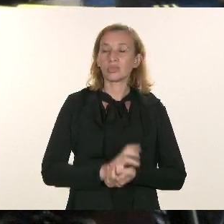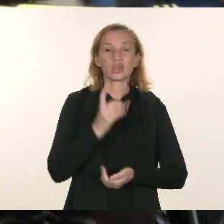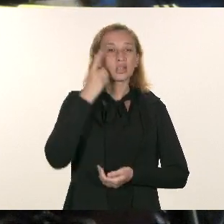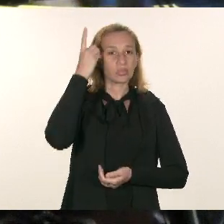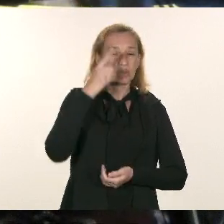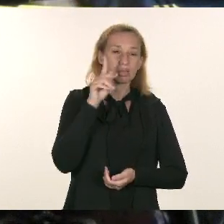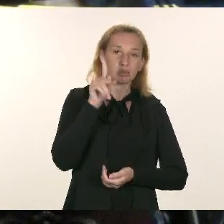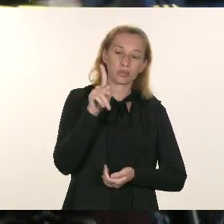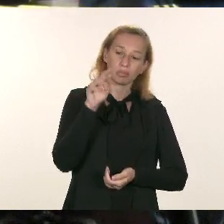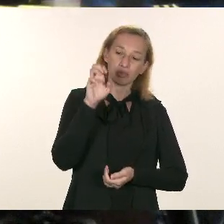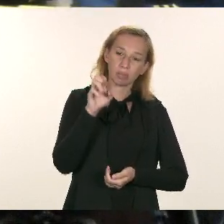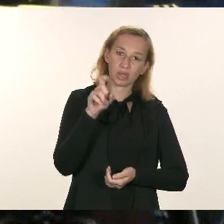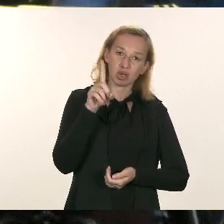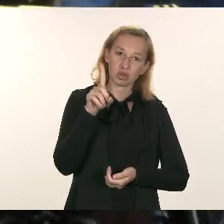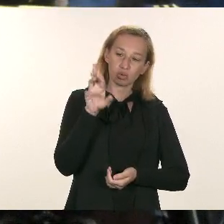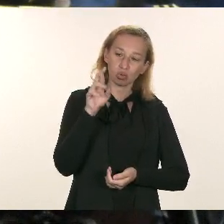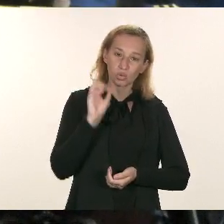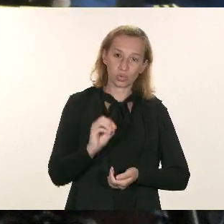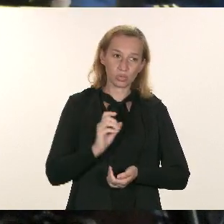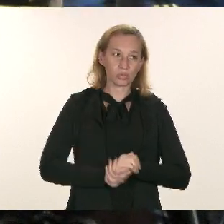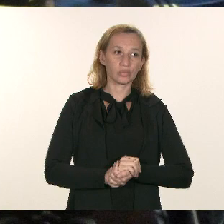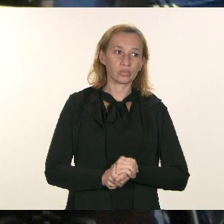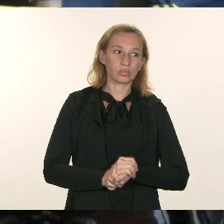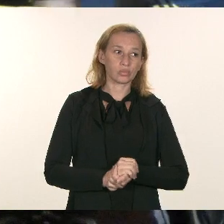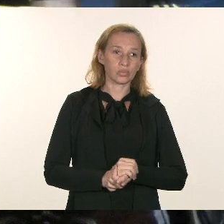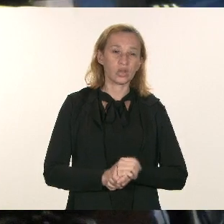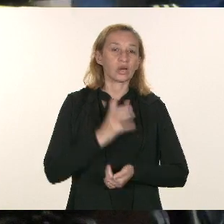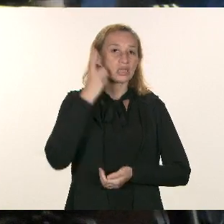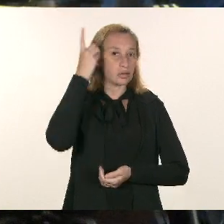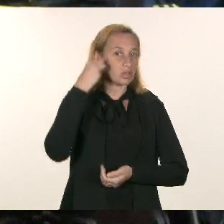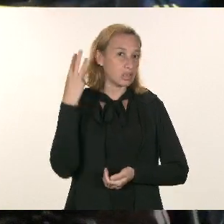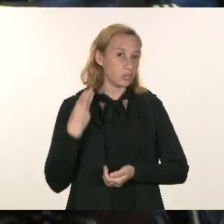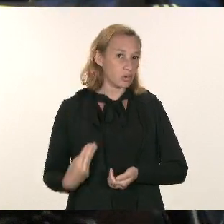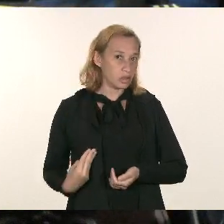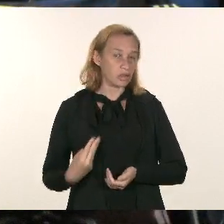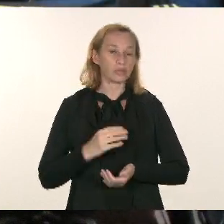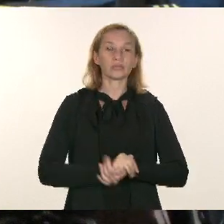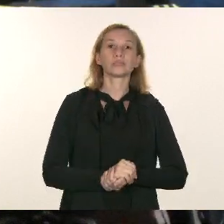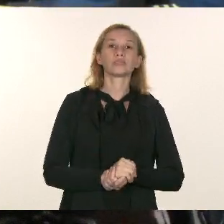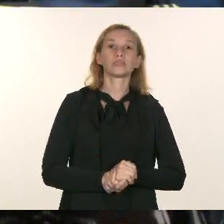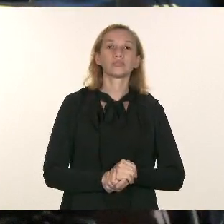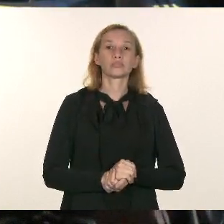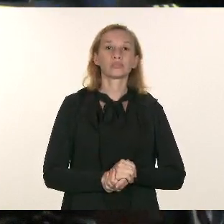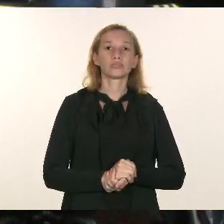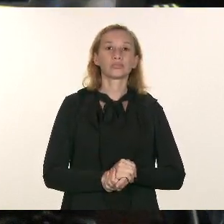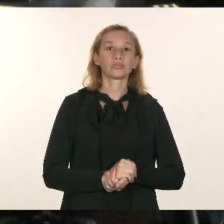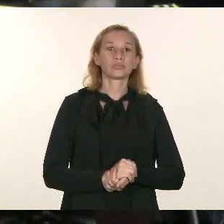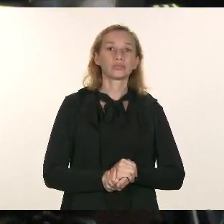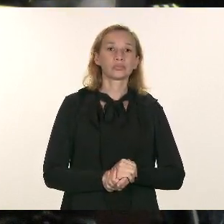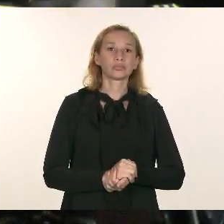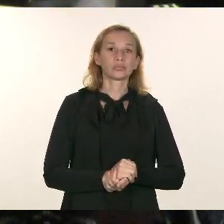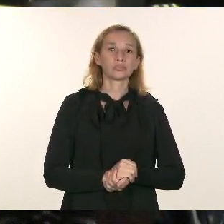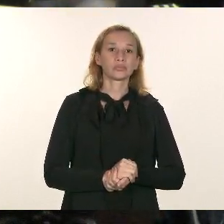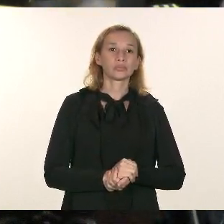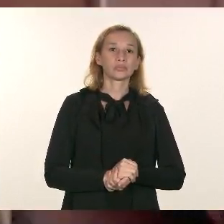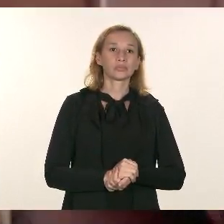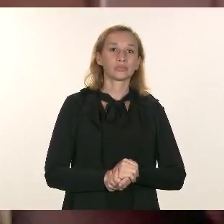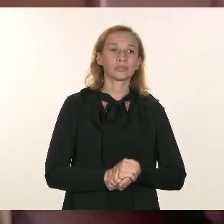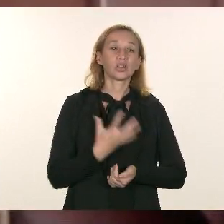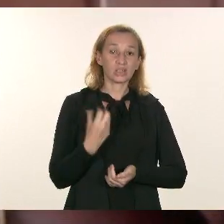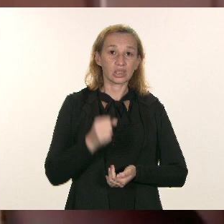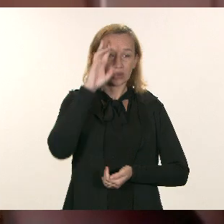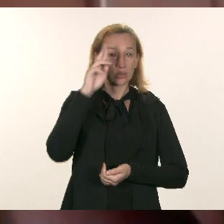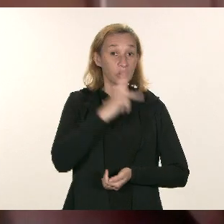Deputado Pedro Ricardo. Deputada Mônica Francisco. Favorável,